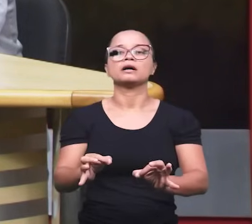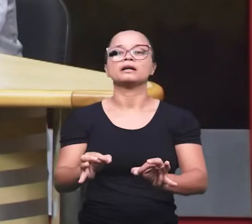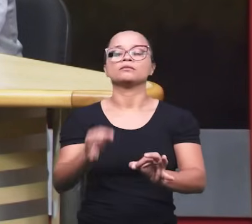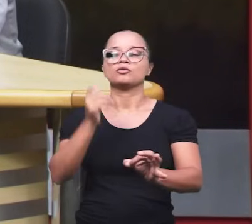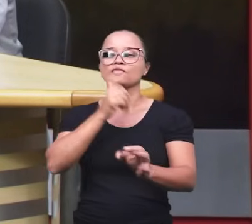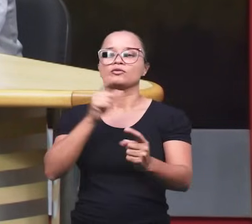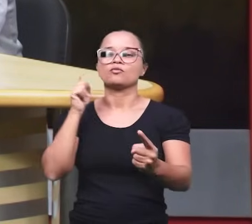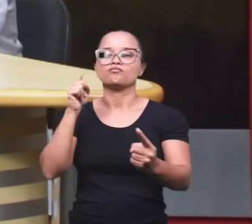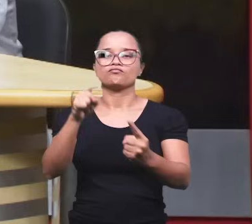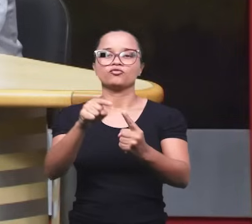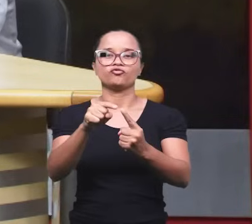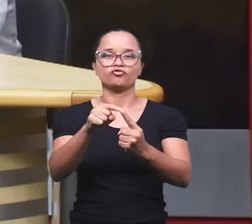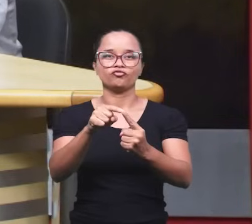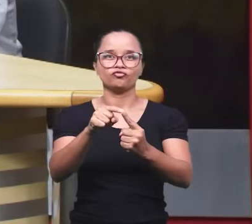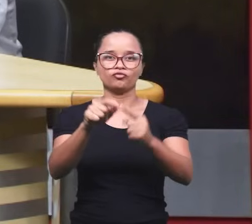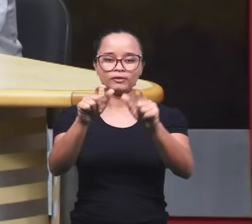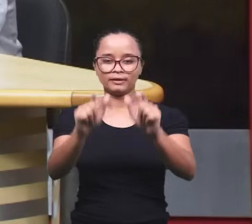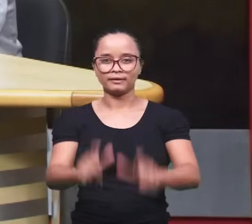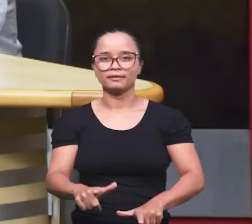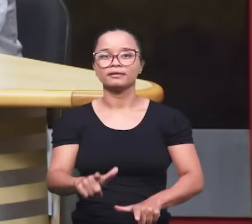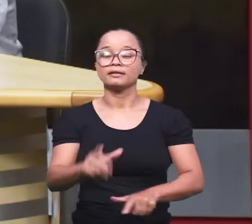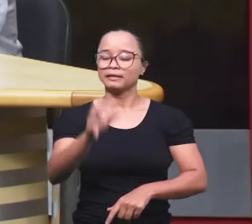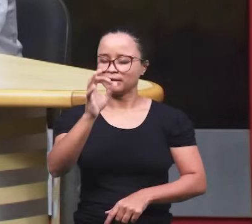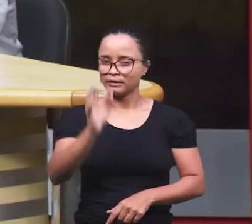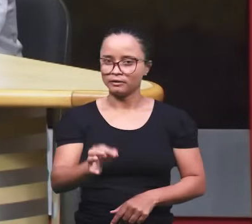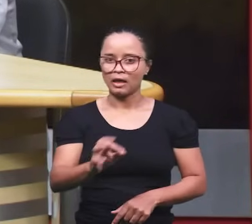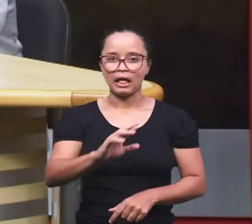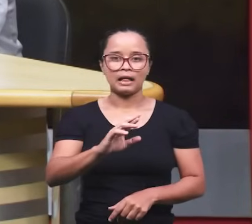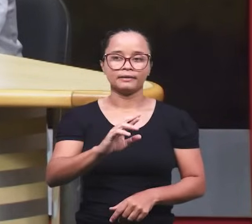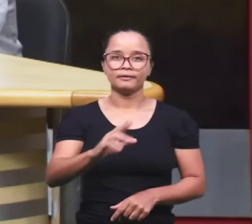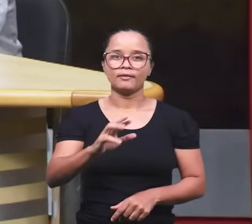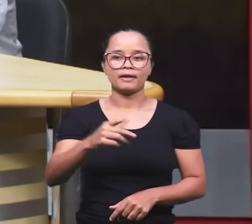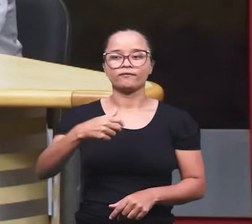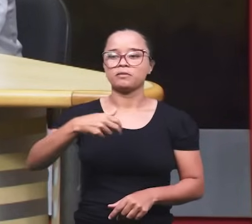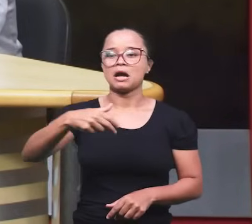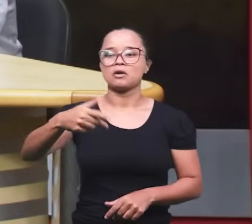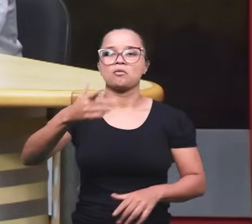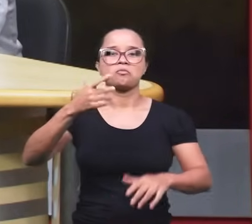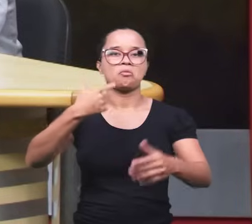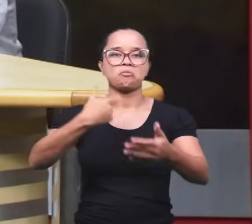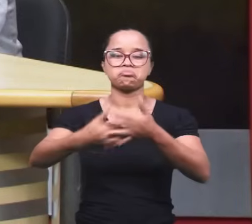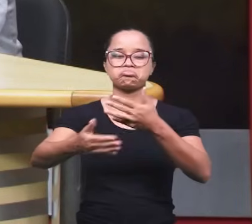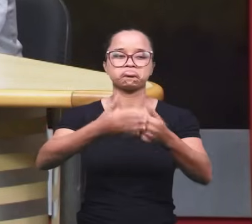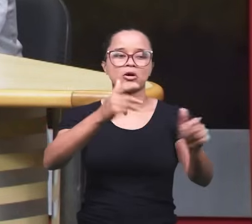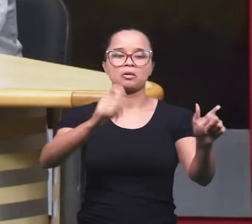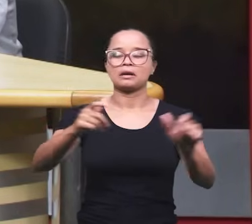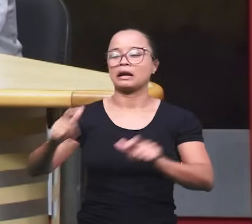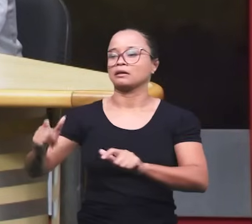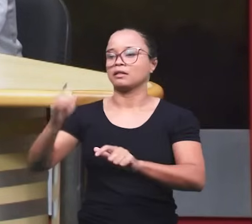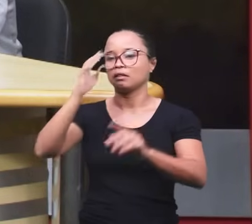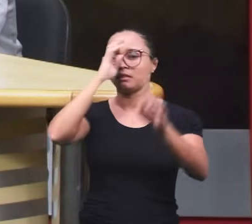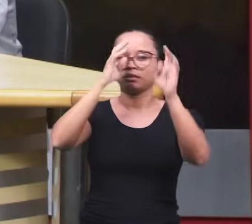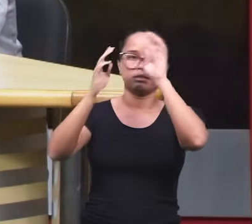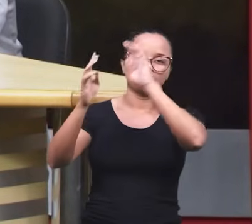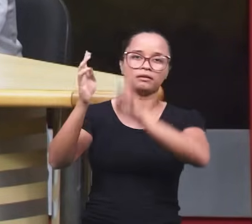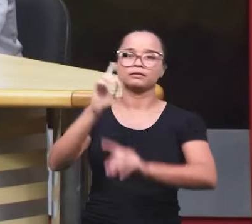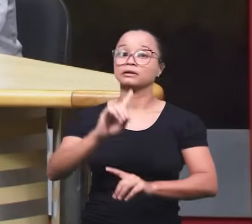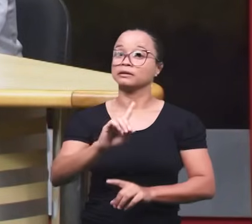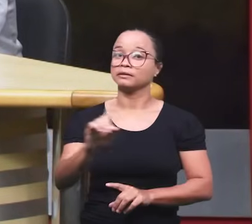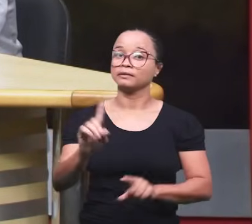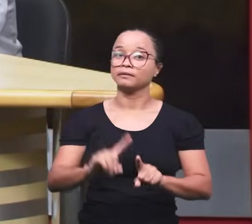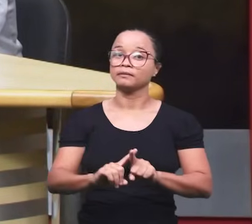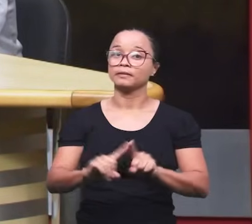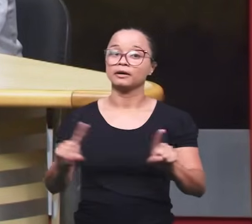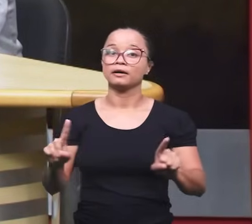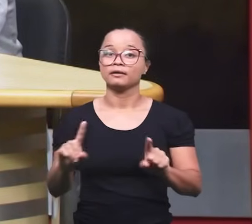ela possa atingir aquele alvo certo ela não saia sem rumo sem direção né Sem